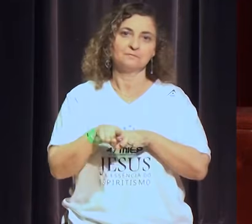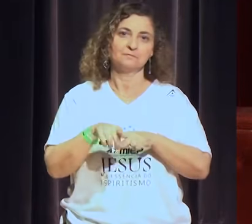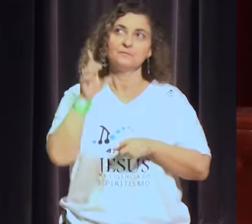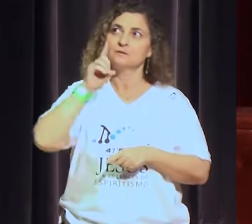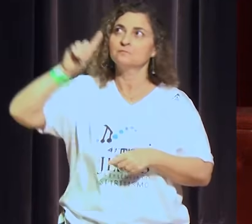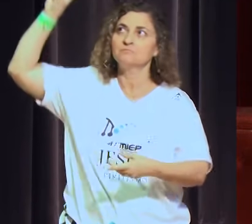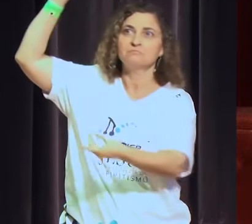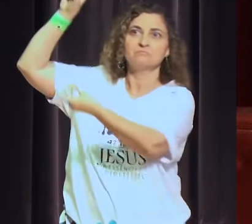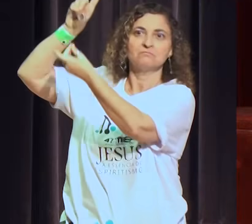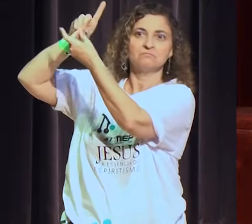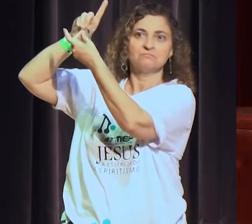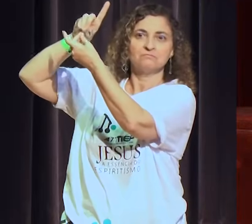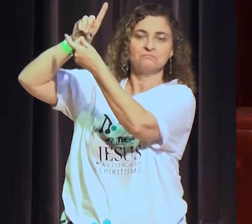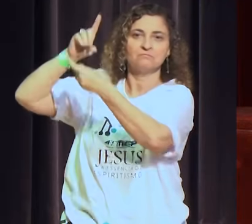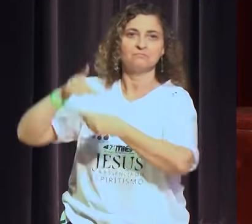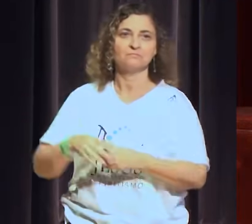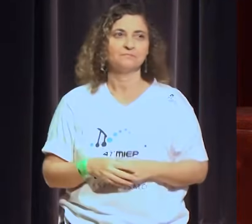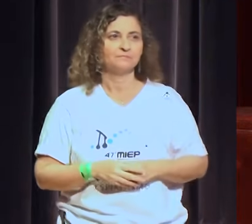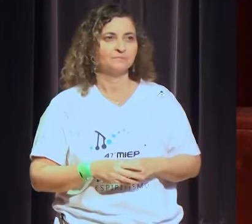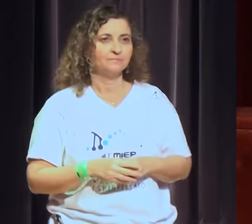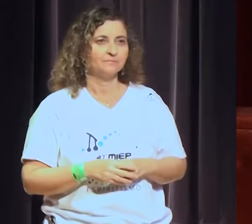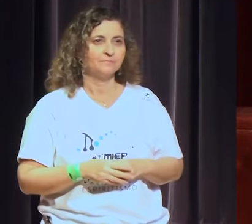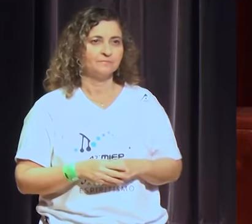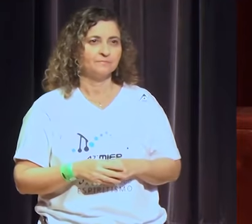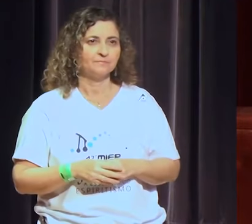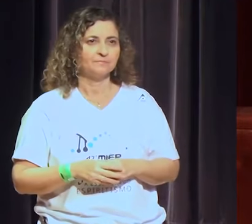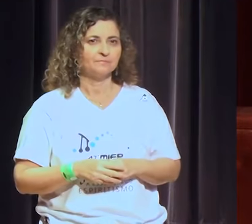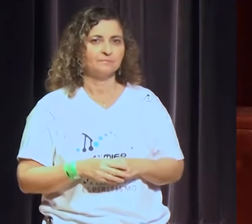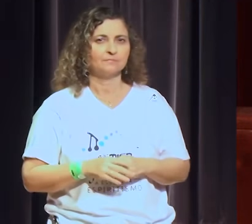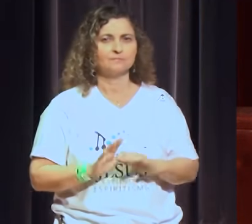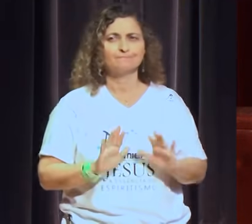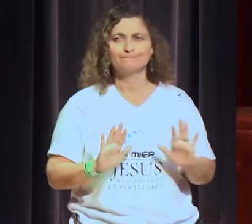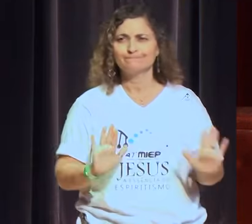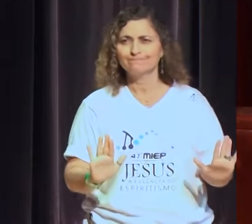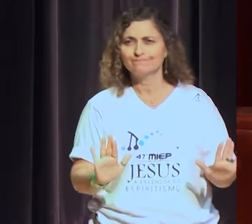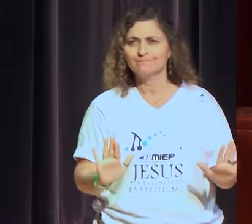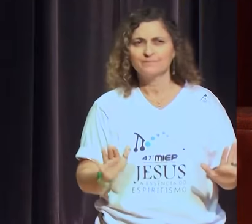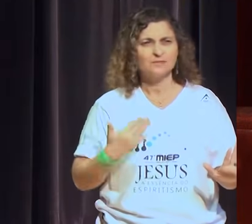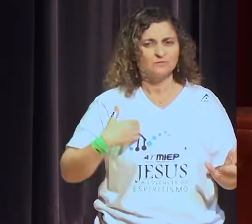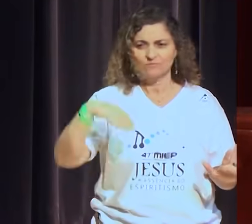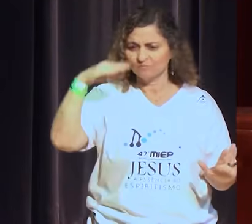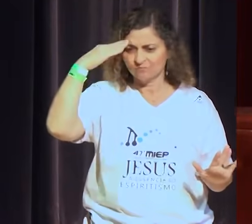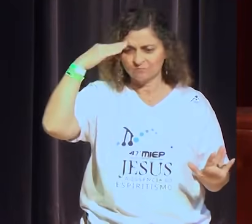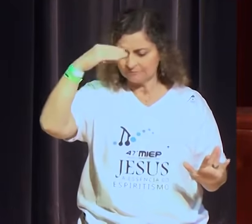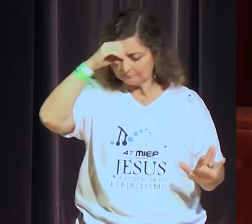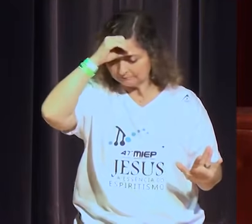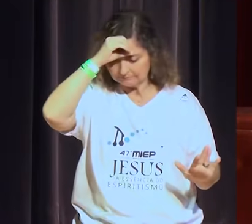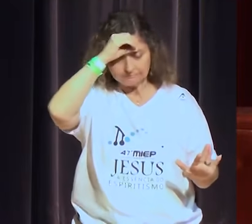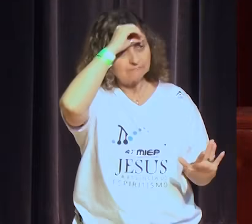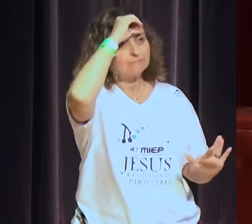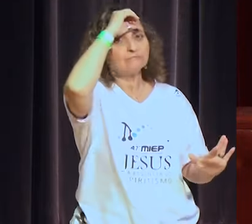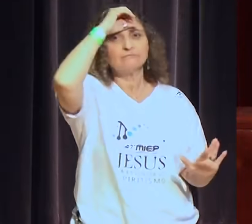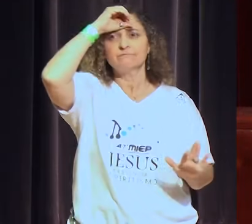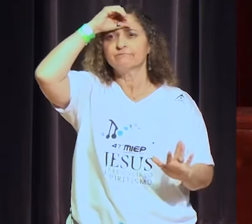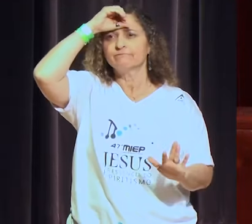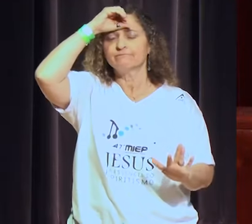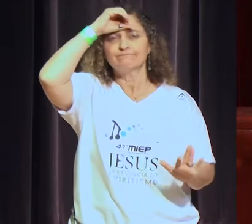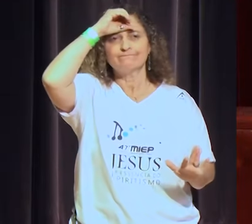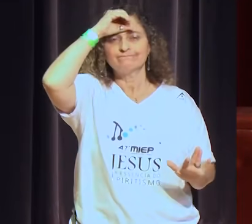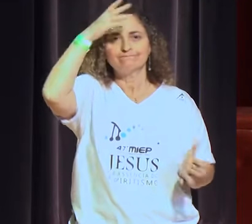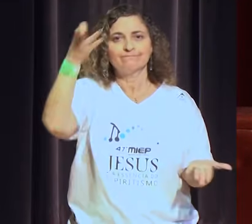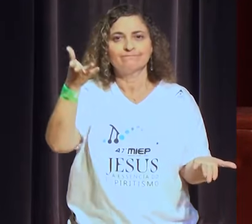Aí vocês vão pensar, mas Arudo, porque até agora eu não entendi nada do que você está falando.